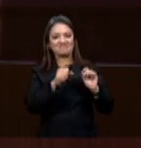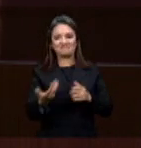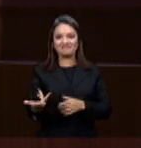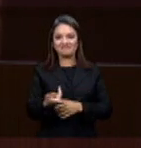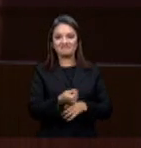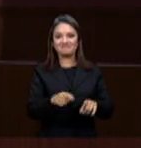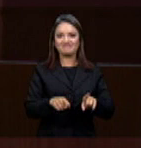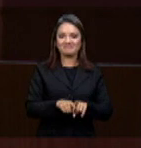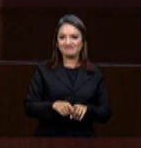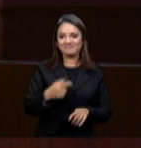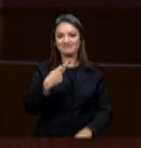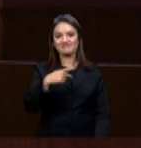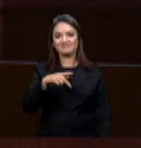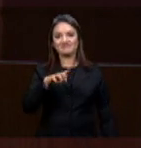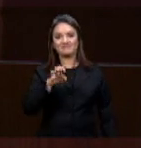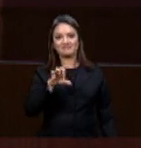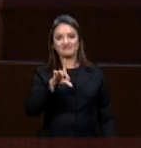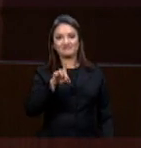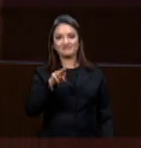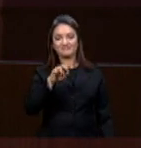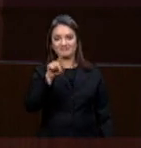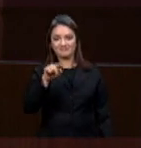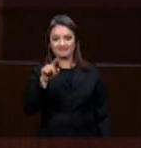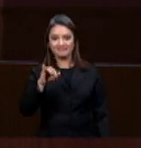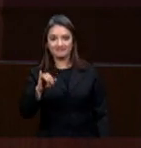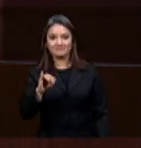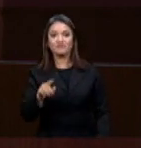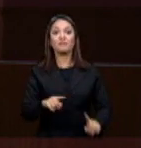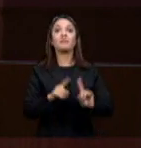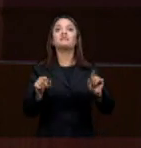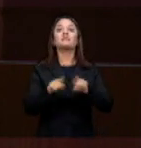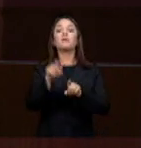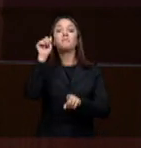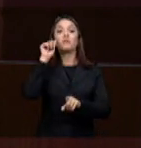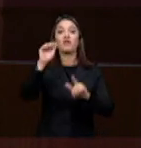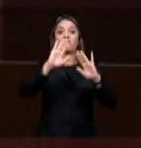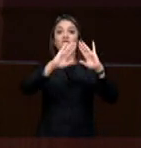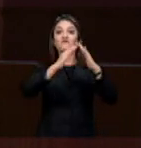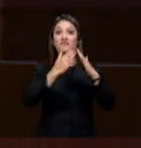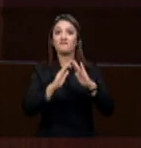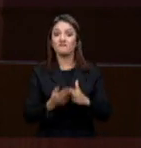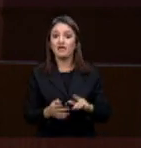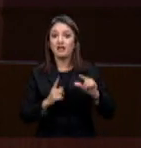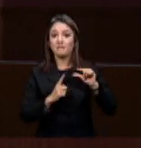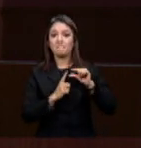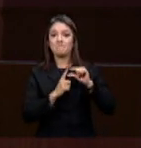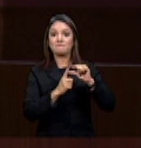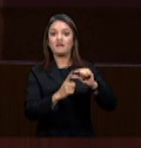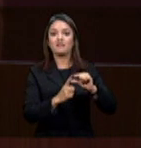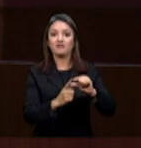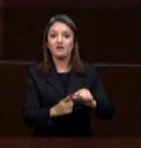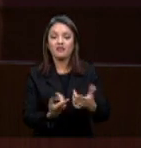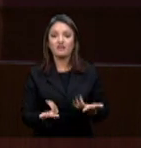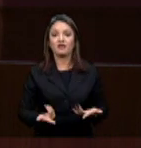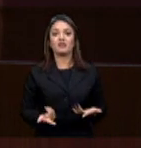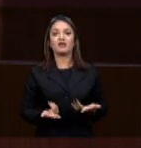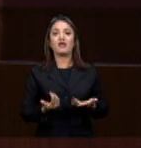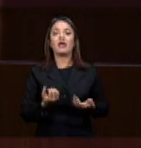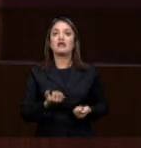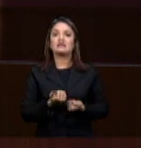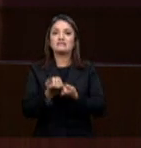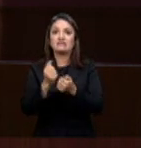Maria Cristina mas mulheres mulheres de favela mulheres assistentes sociais